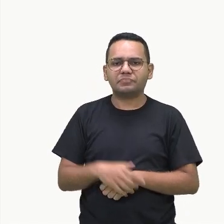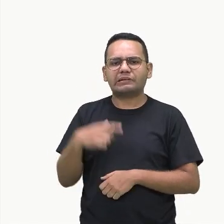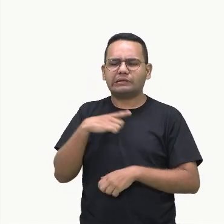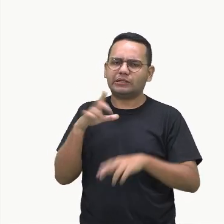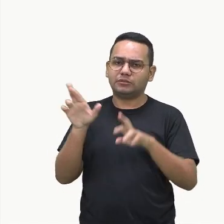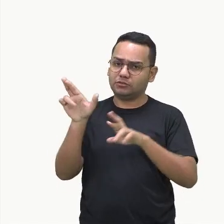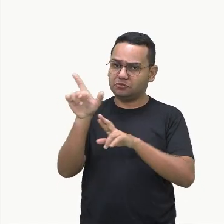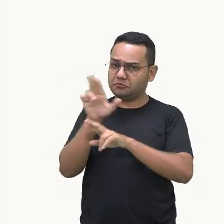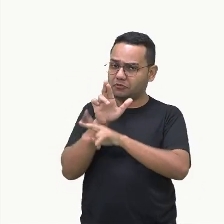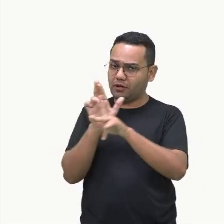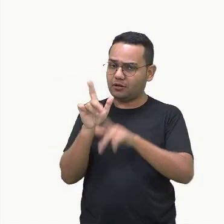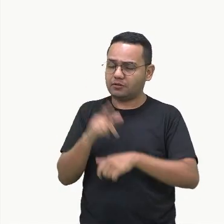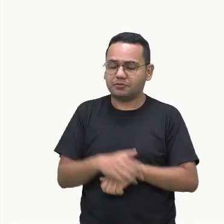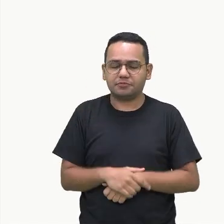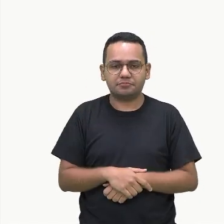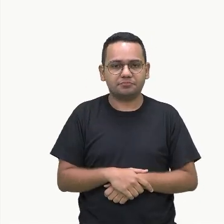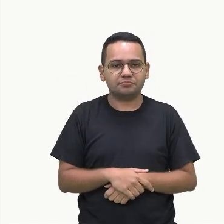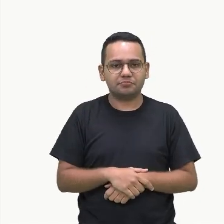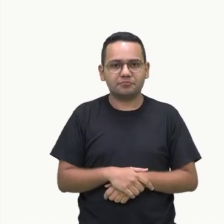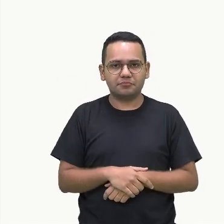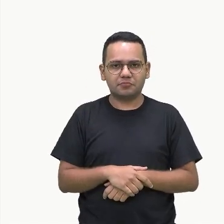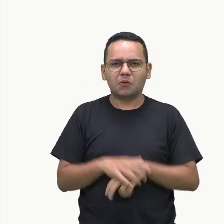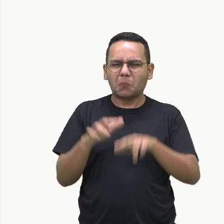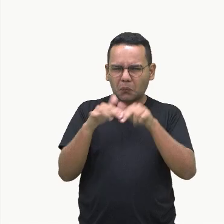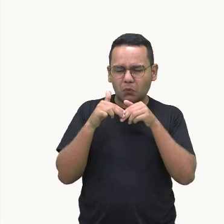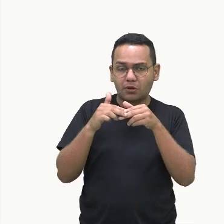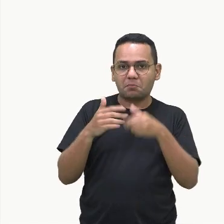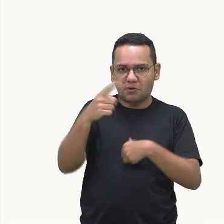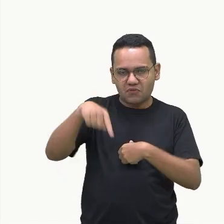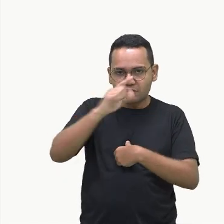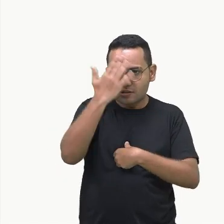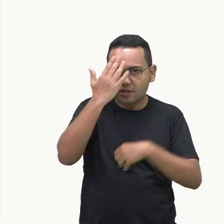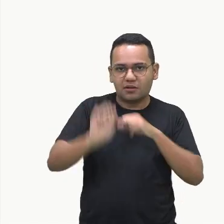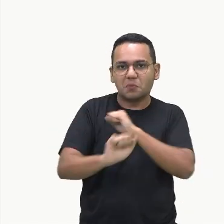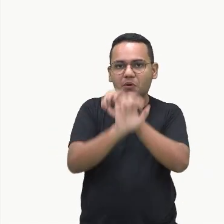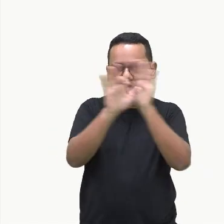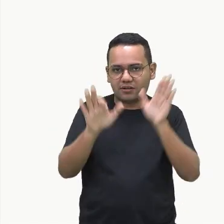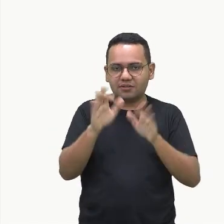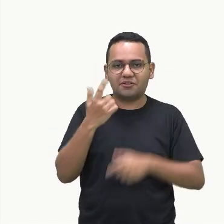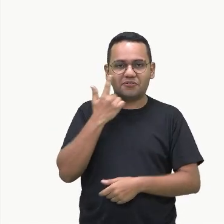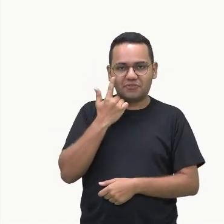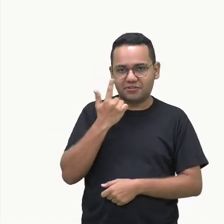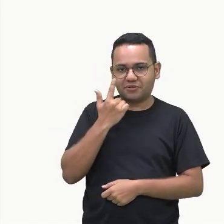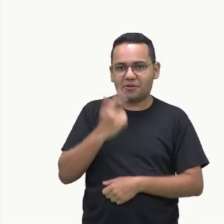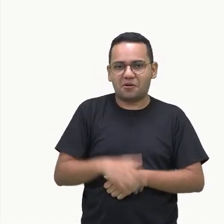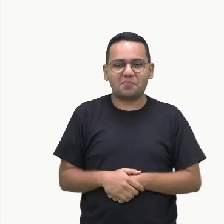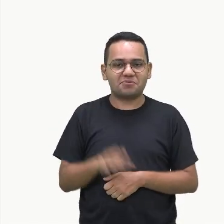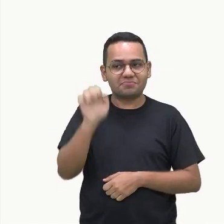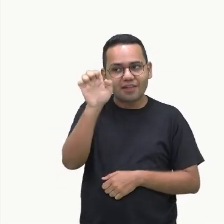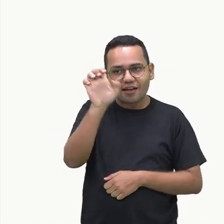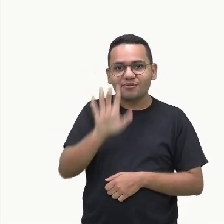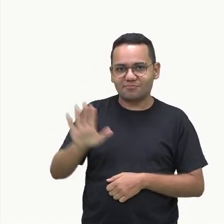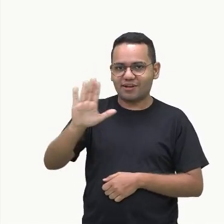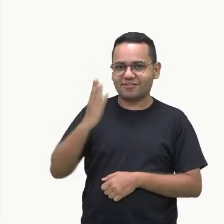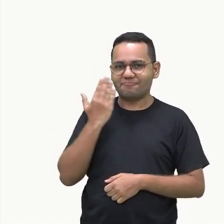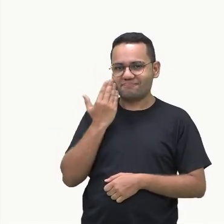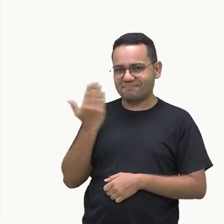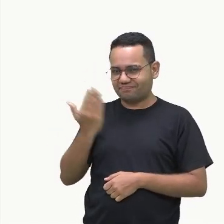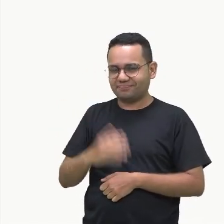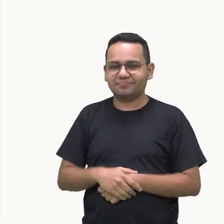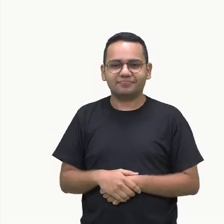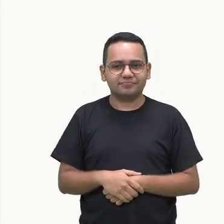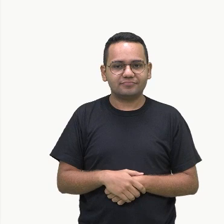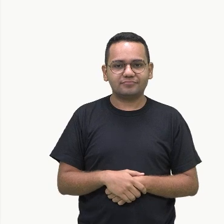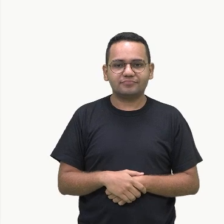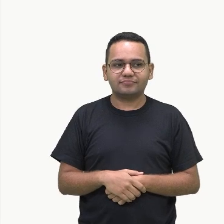ficar melhor compreender tudo que nós acabamos de ler, visualize aí a imagem que aparece.